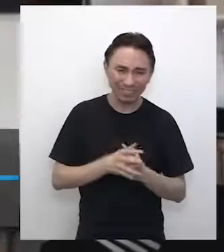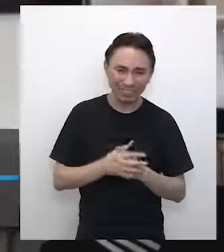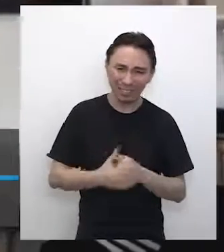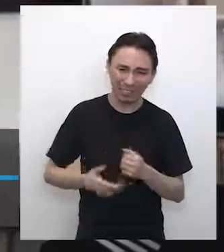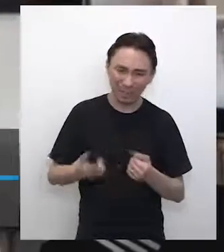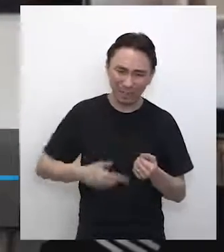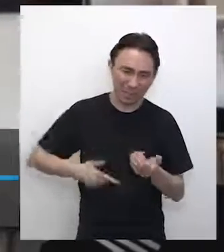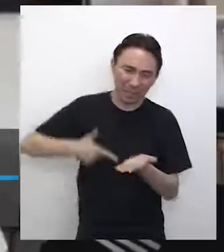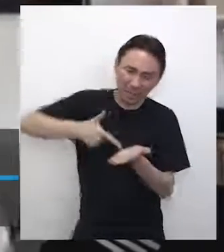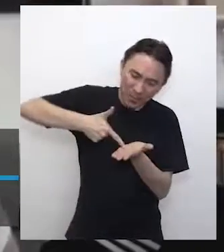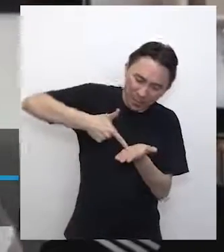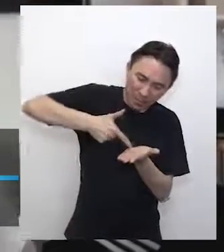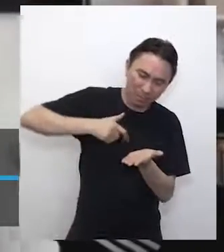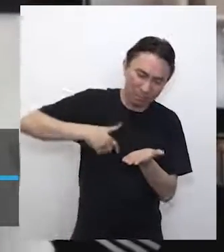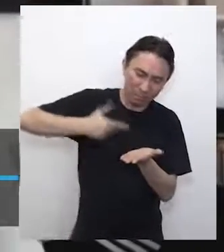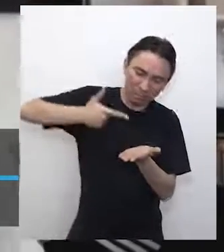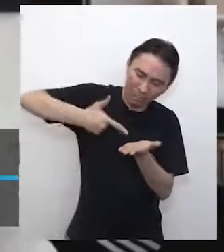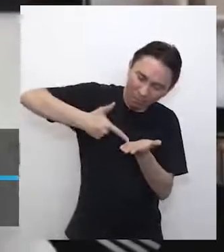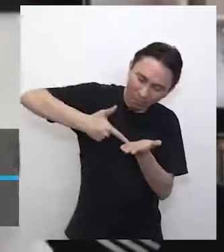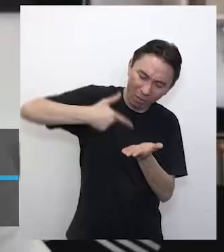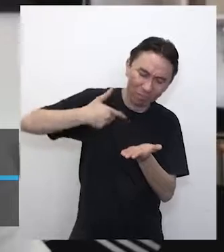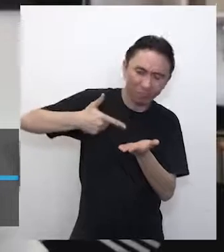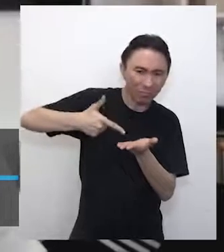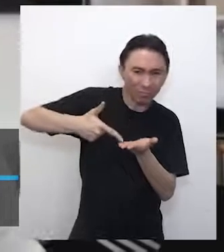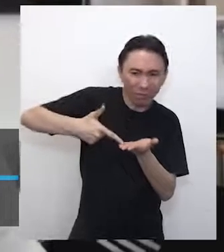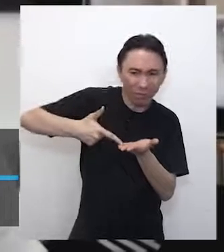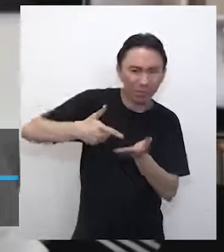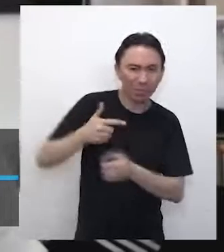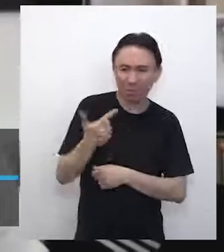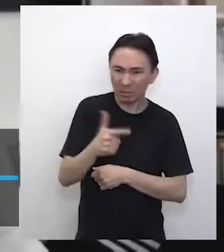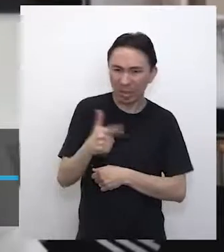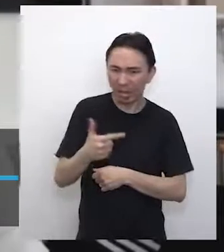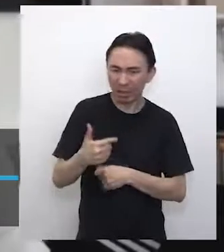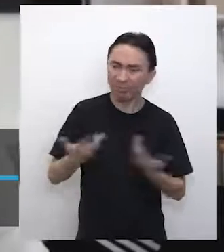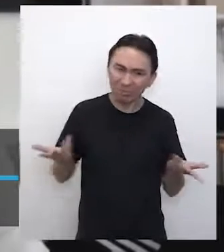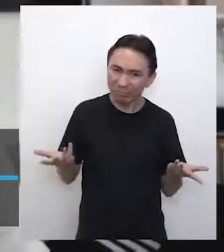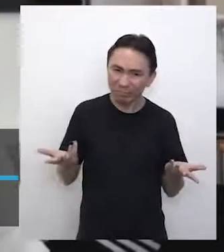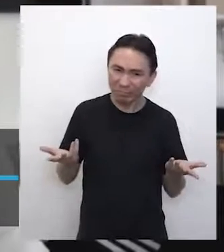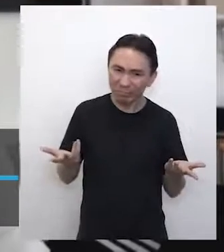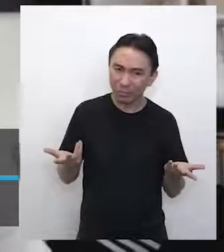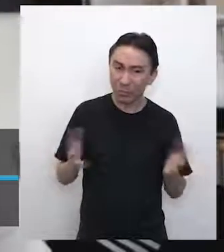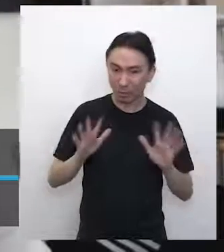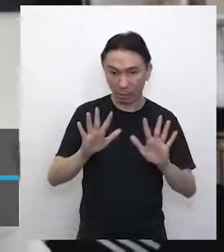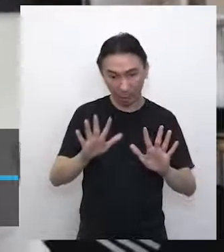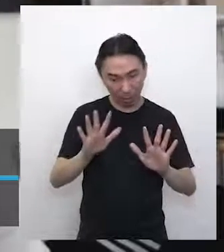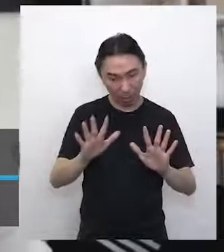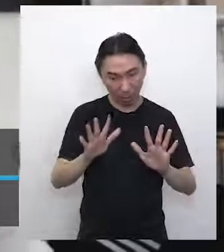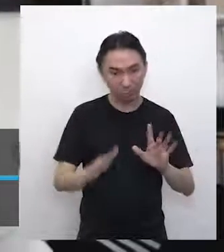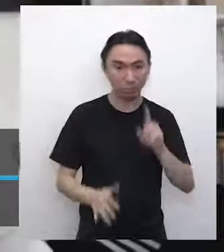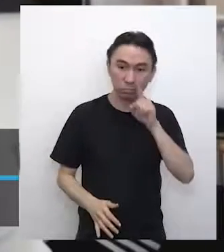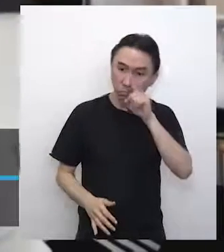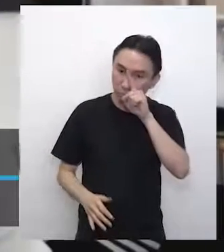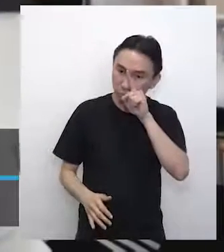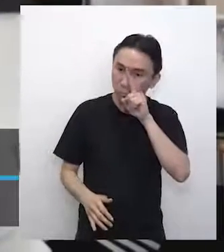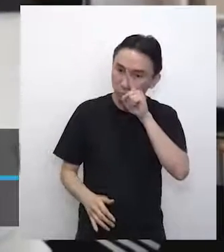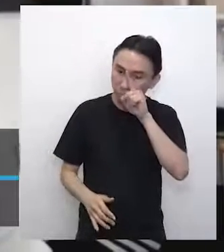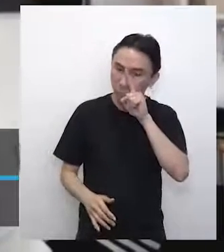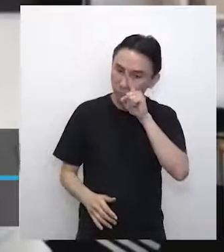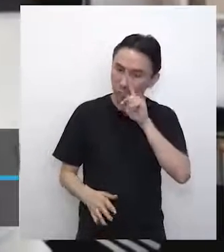consigo, eu não tenho em casa. Gente, é perigoso, inclusive, né? Sempre estejam com